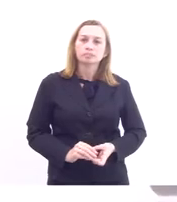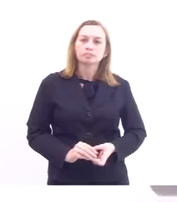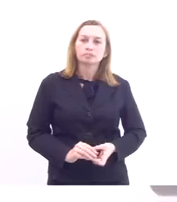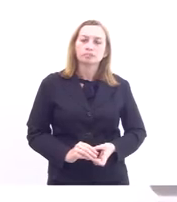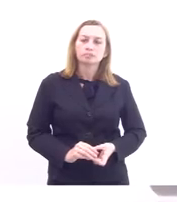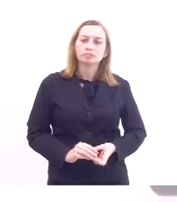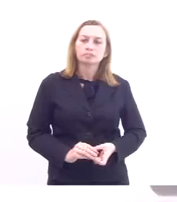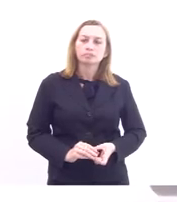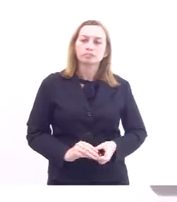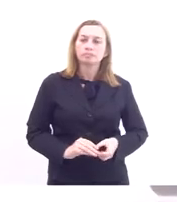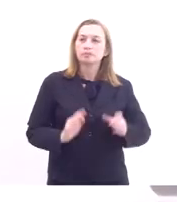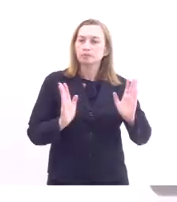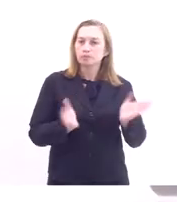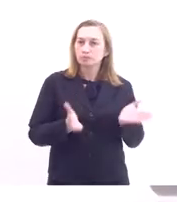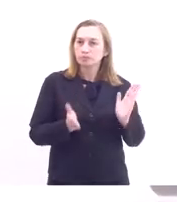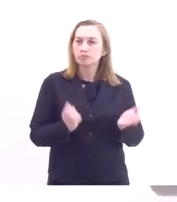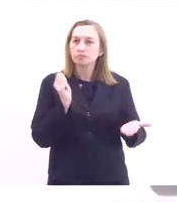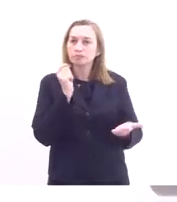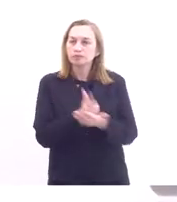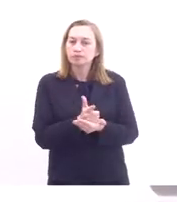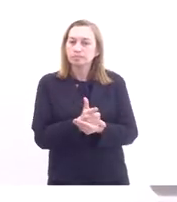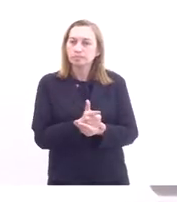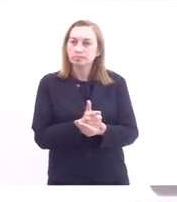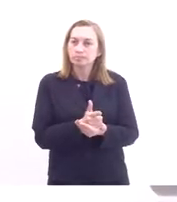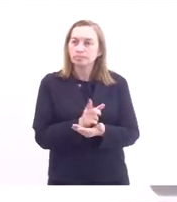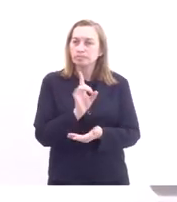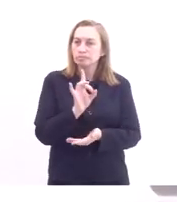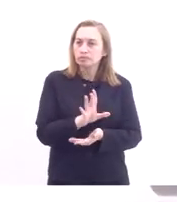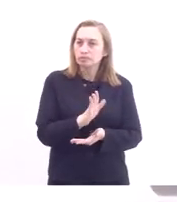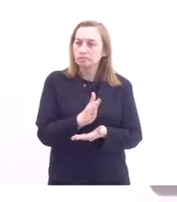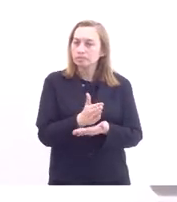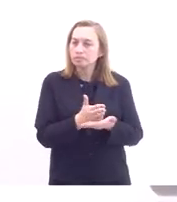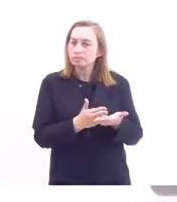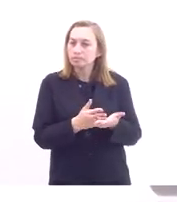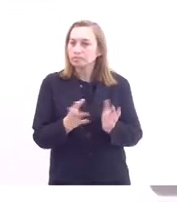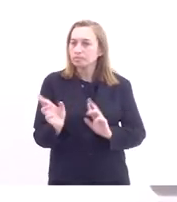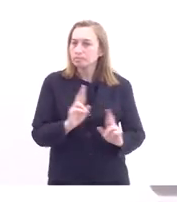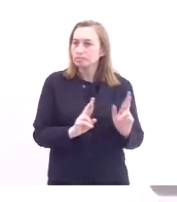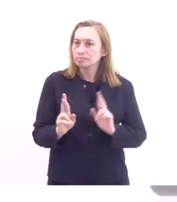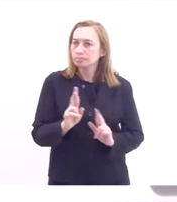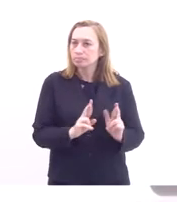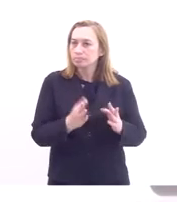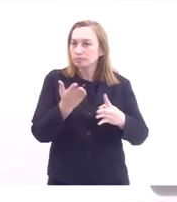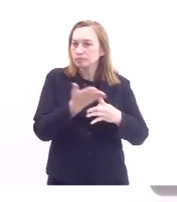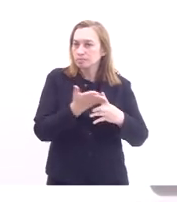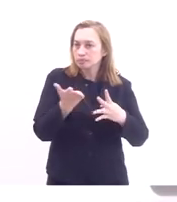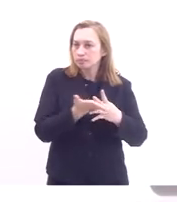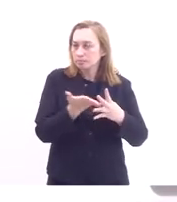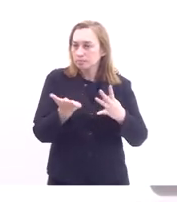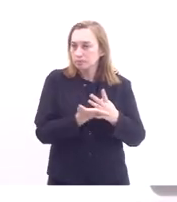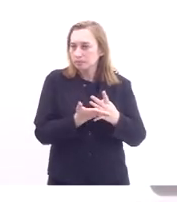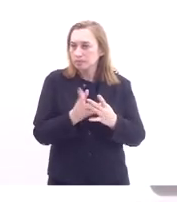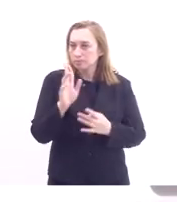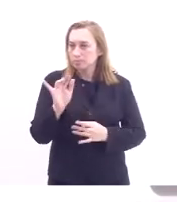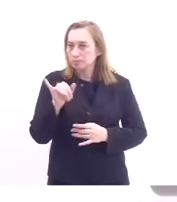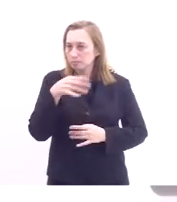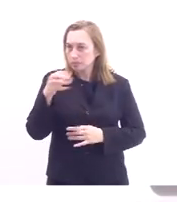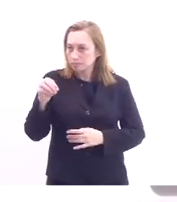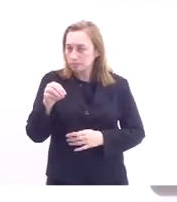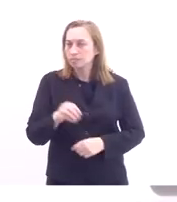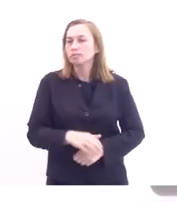Hoje, a gente paga somente a parte relacionada a parcelamento com a União, os parcelamentos com a